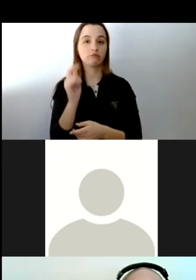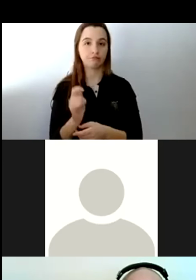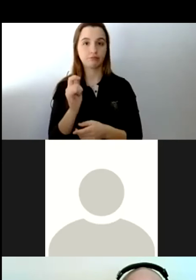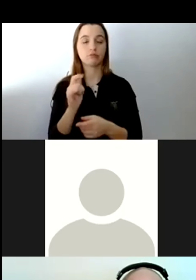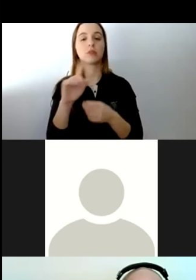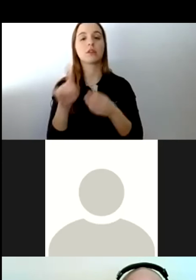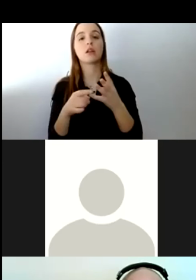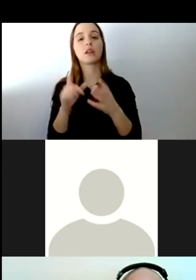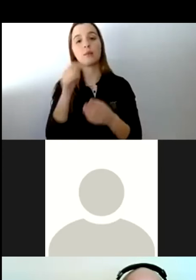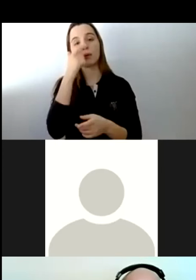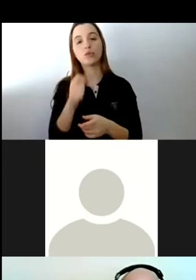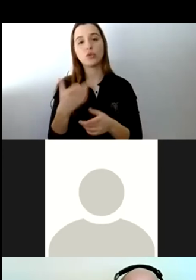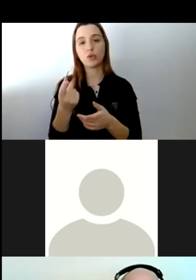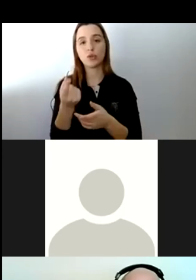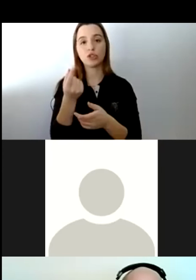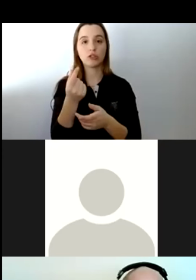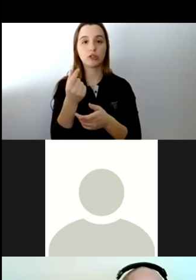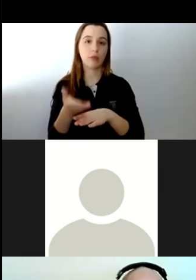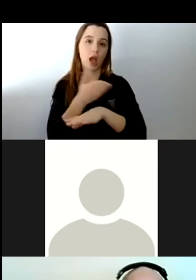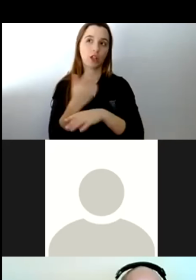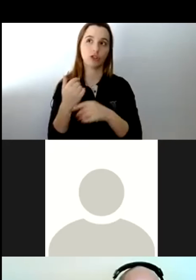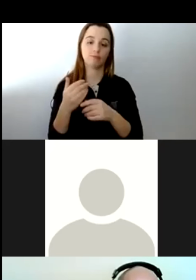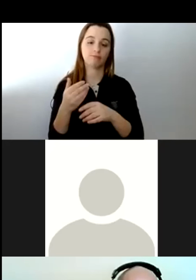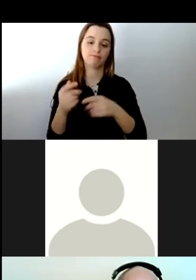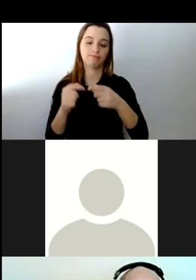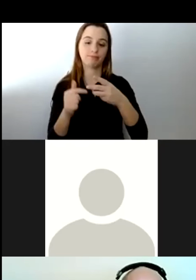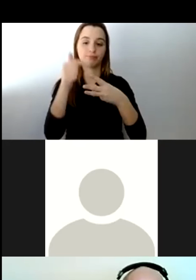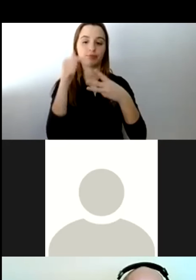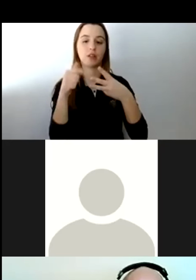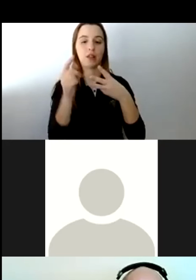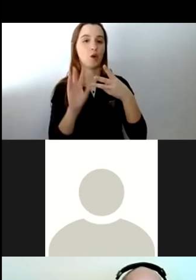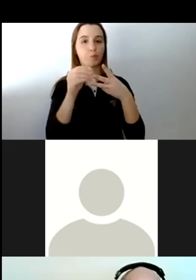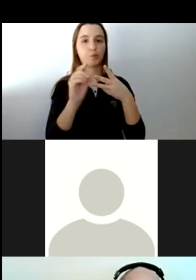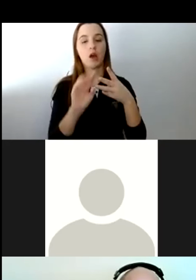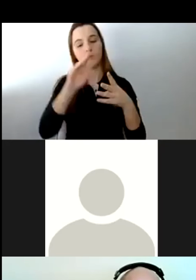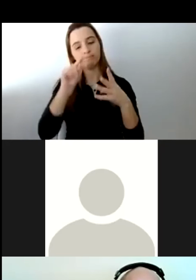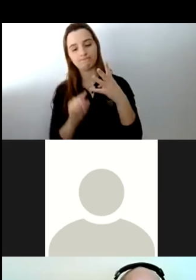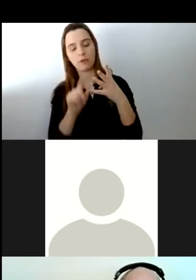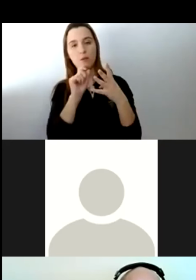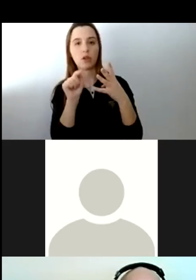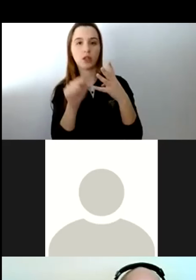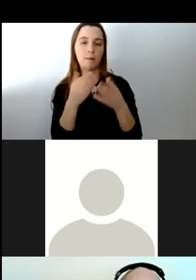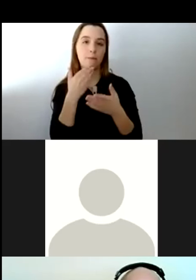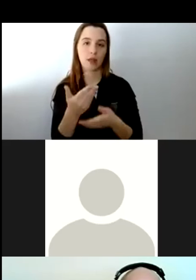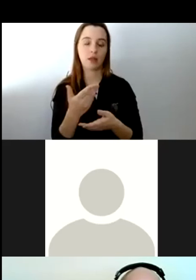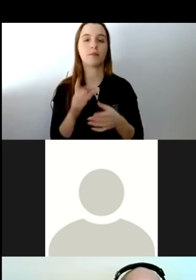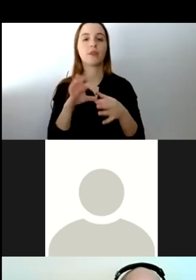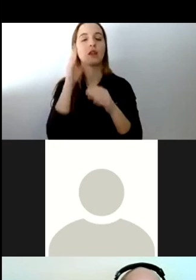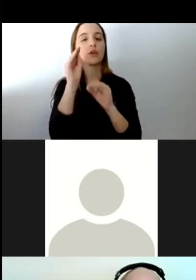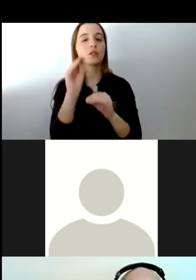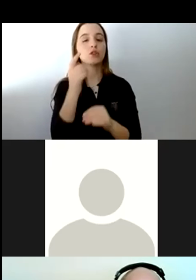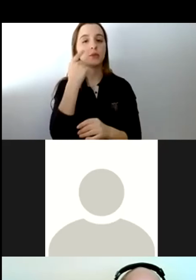não pensionistas dos regimes acima referidos. No que diz respeito ao subsídio de educação